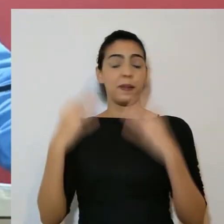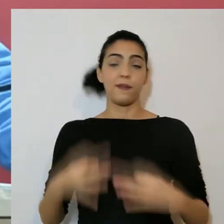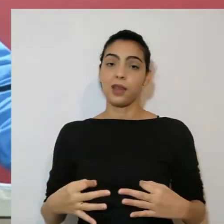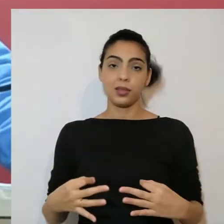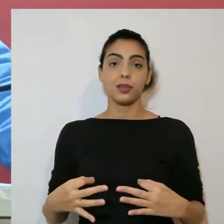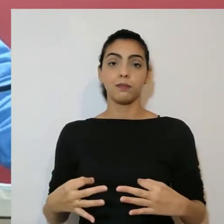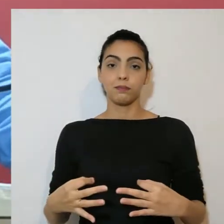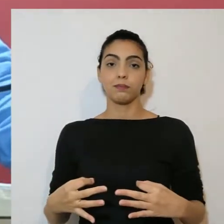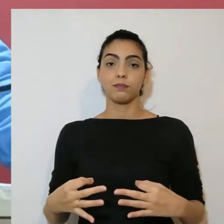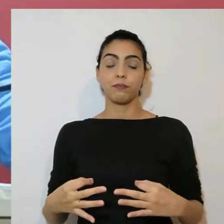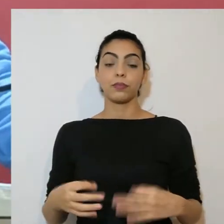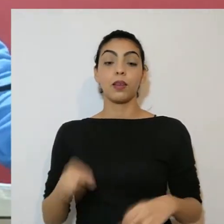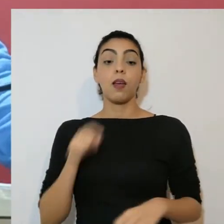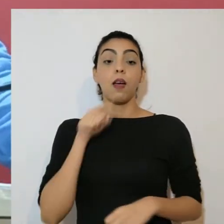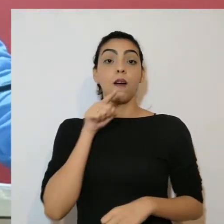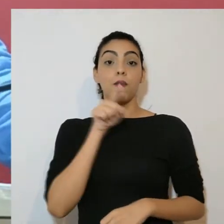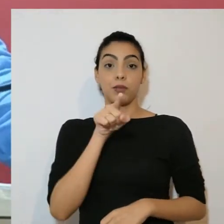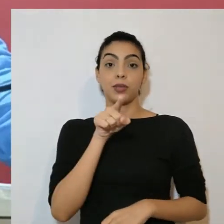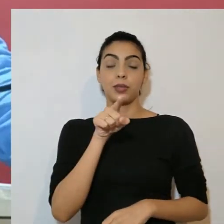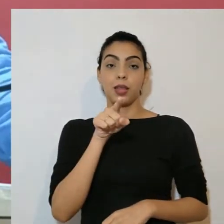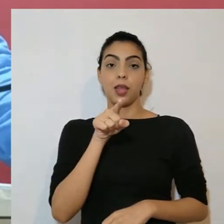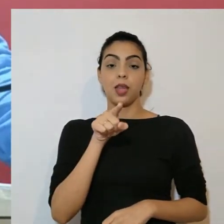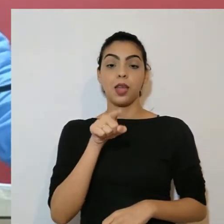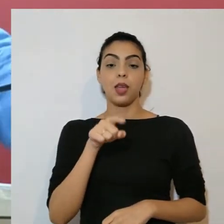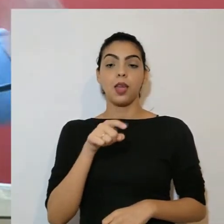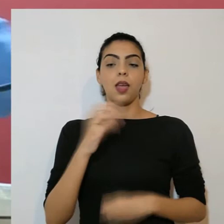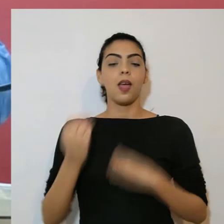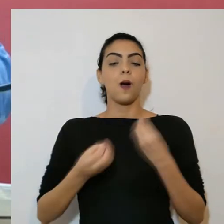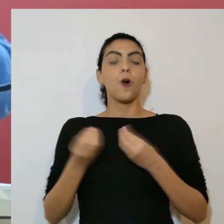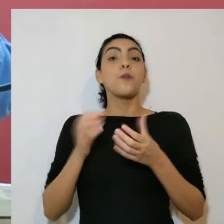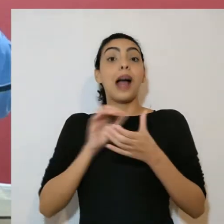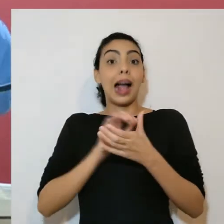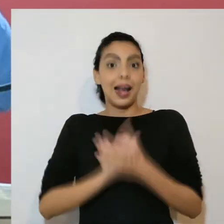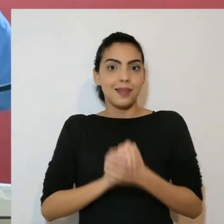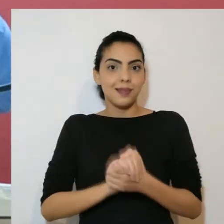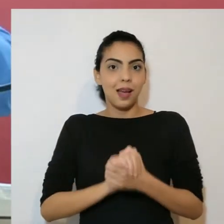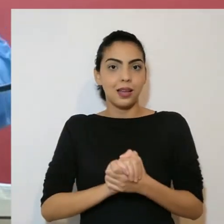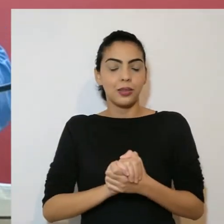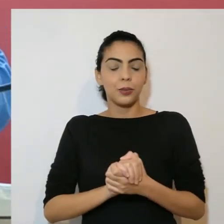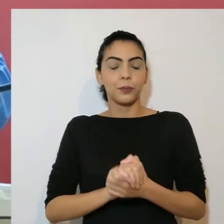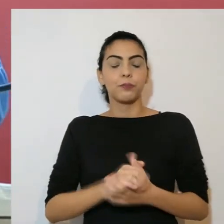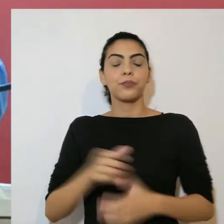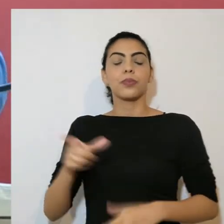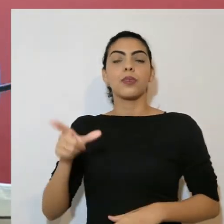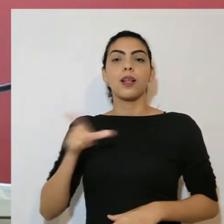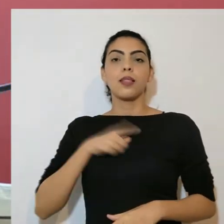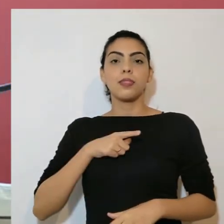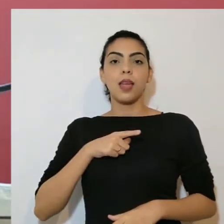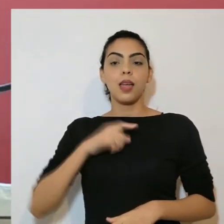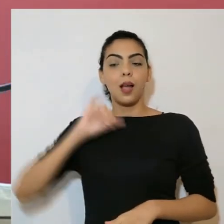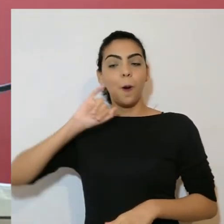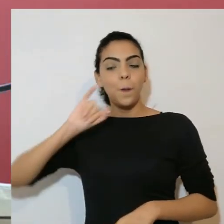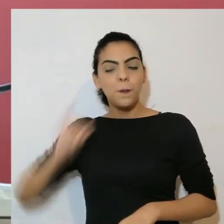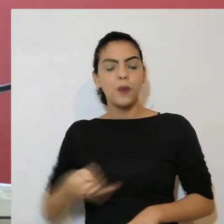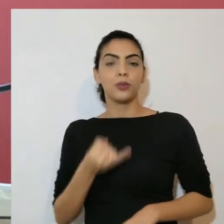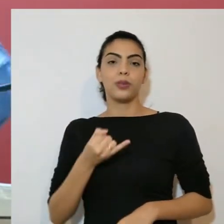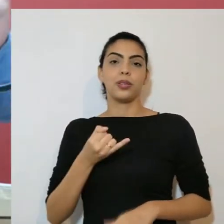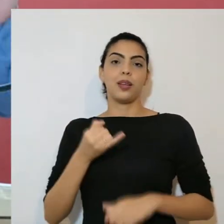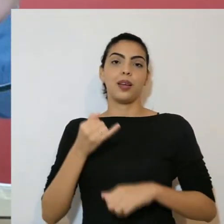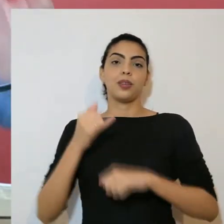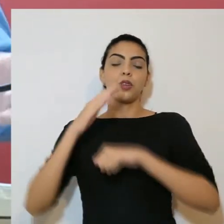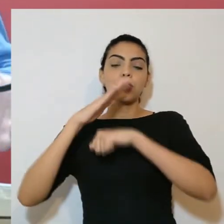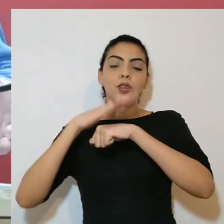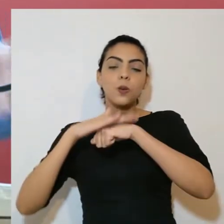que foram estabelecidos aqui, você, como casado, tem o